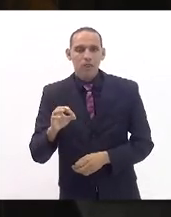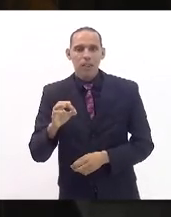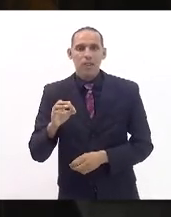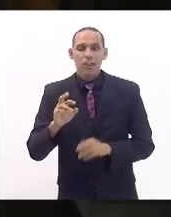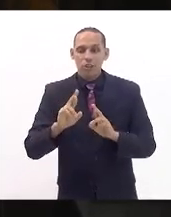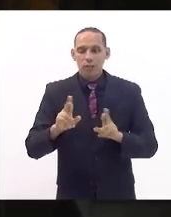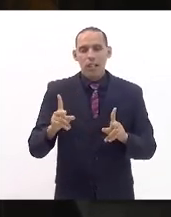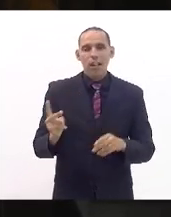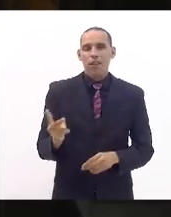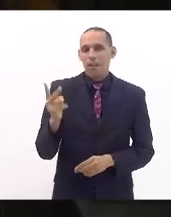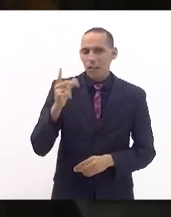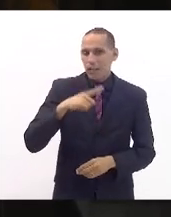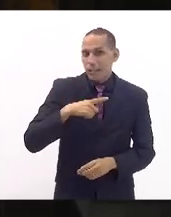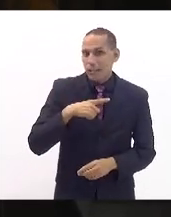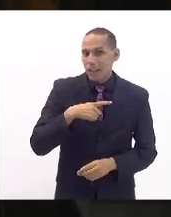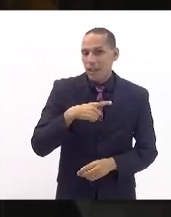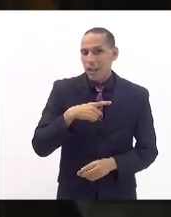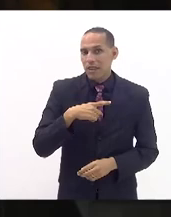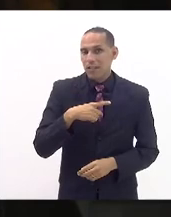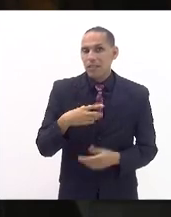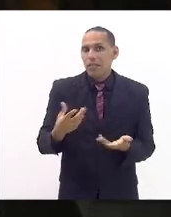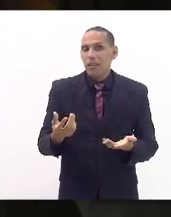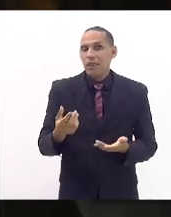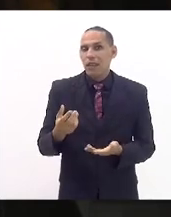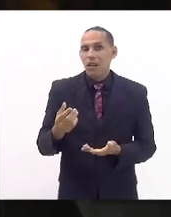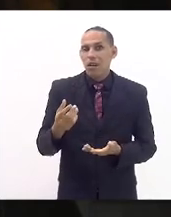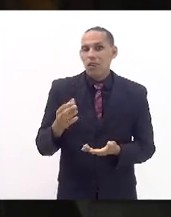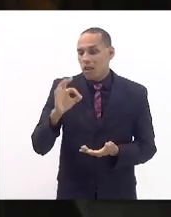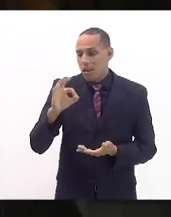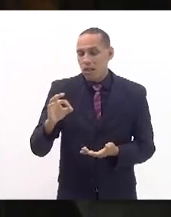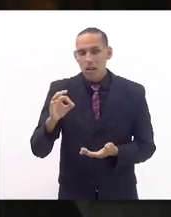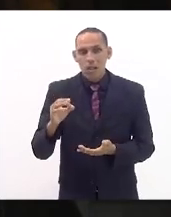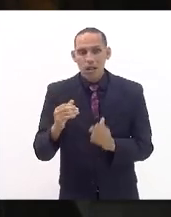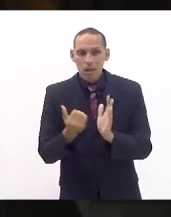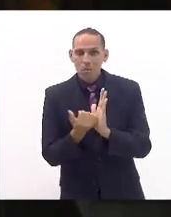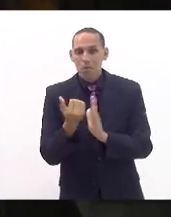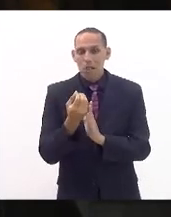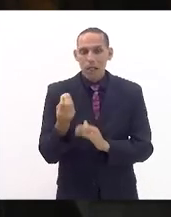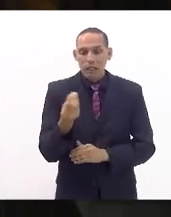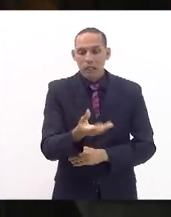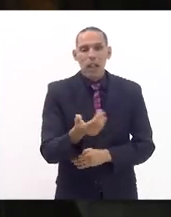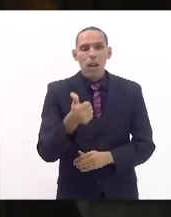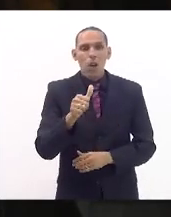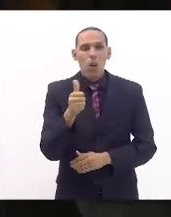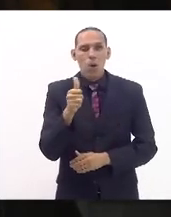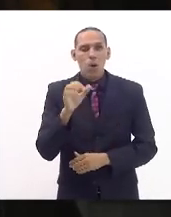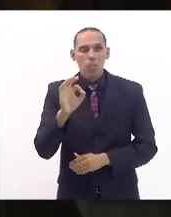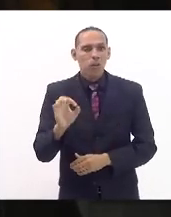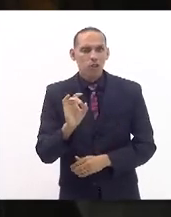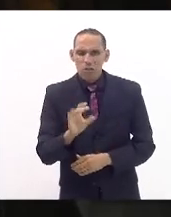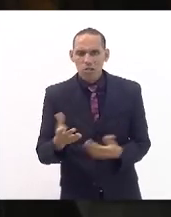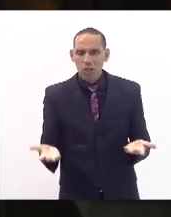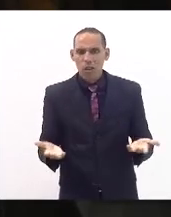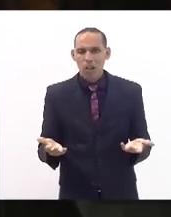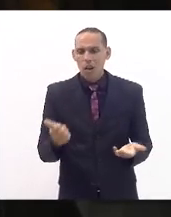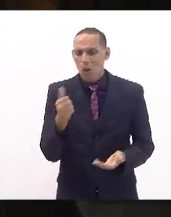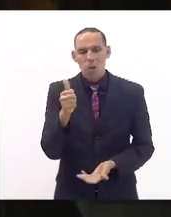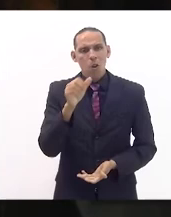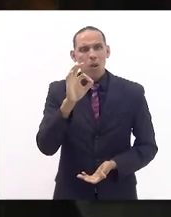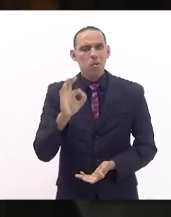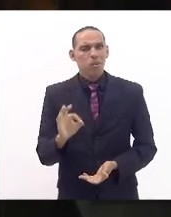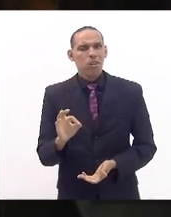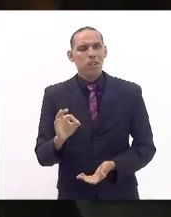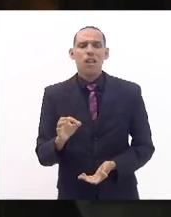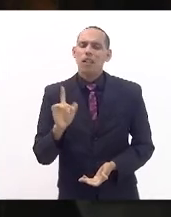valor, por que dá um reajuste de somente 11%? Então, quero dizer que esse reajuste de 11%